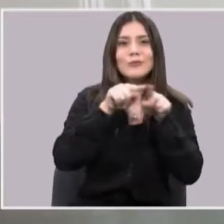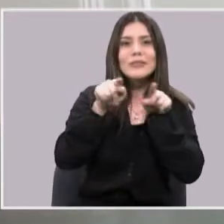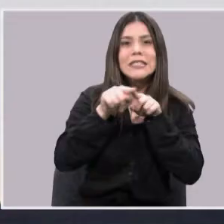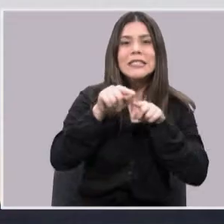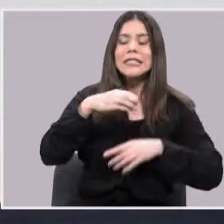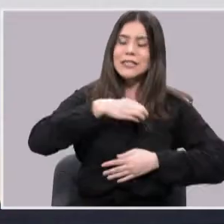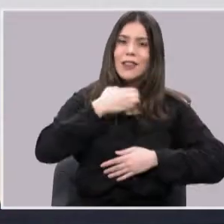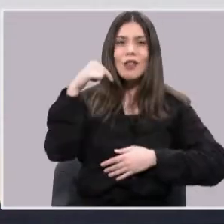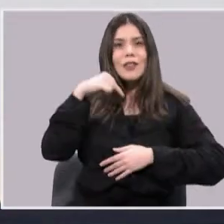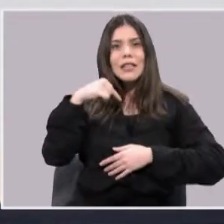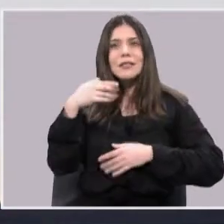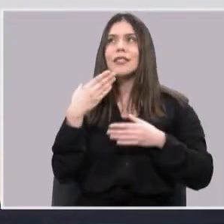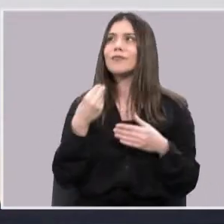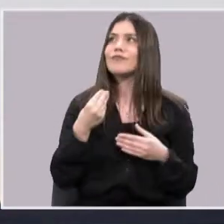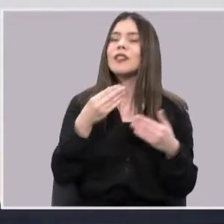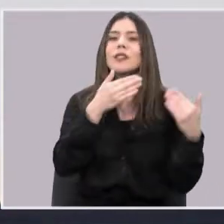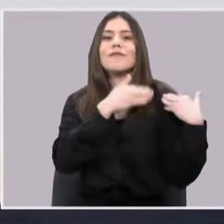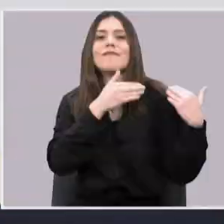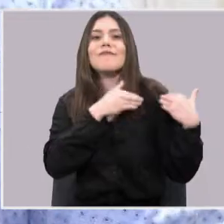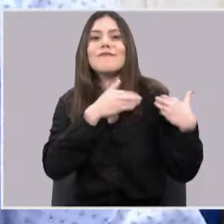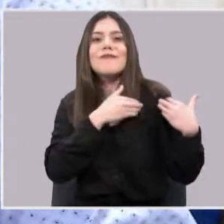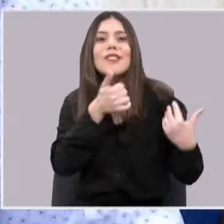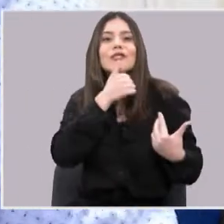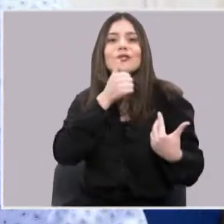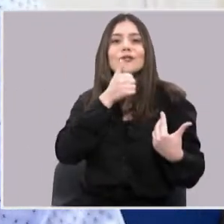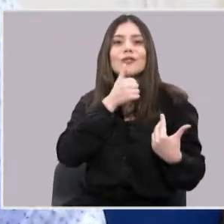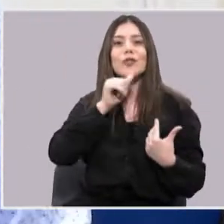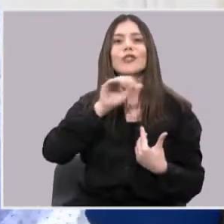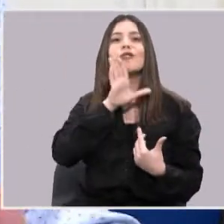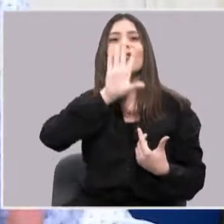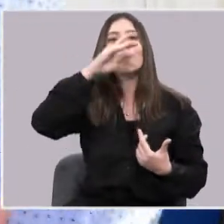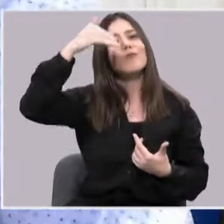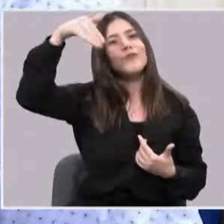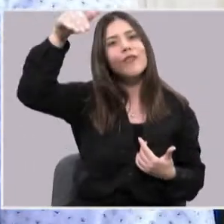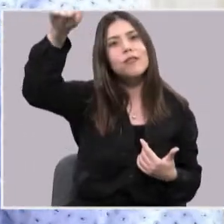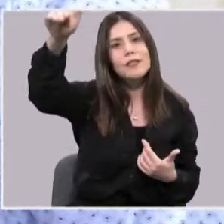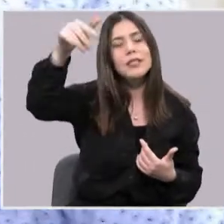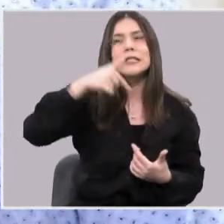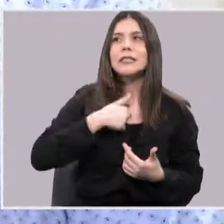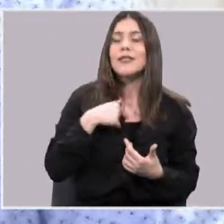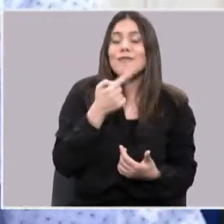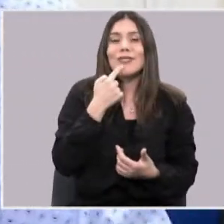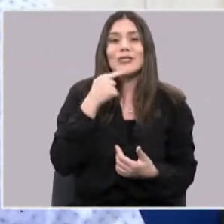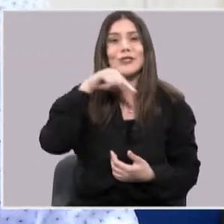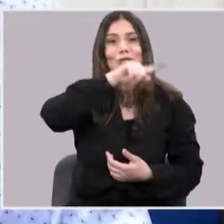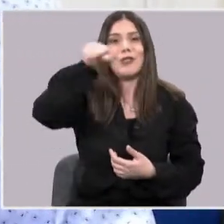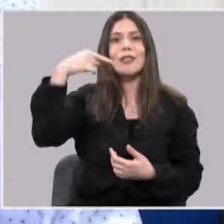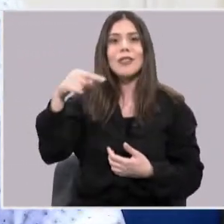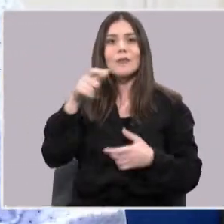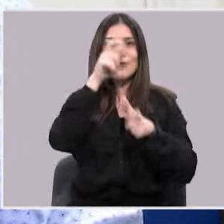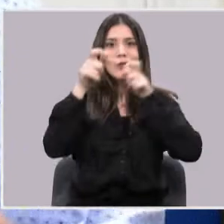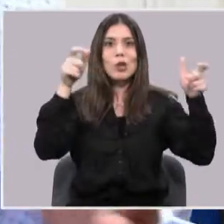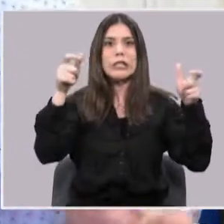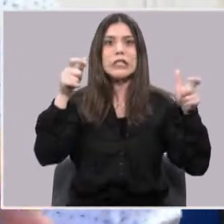política, então eu sempre senti que tinha um peso nas futuras decisões do país, porque eu percebo perfeitamente que nós